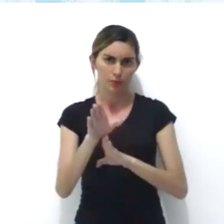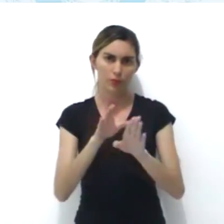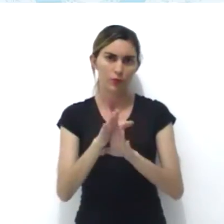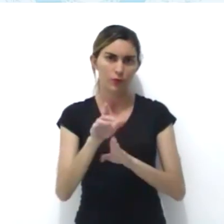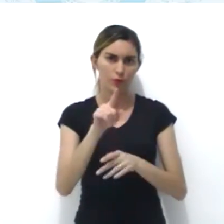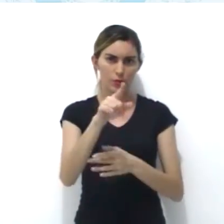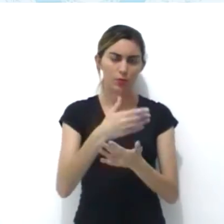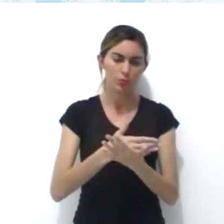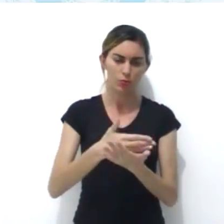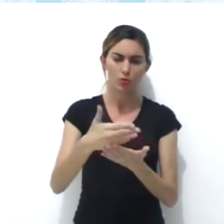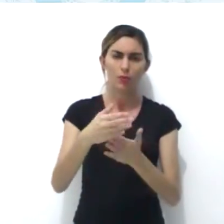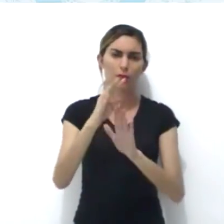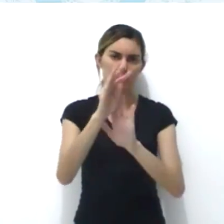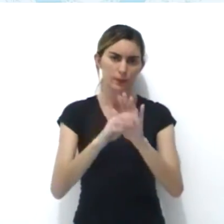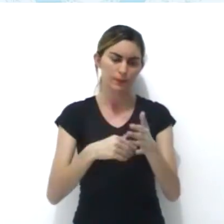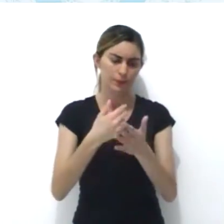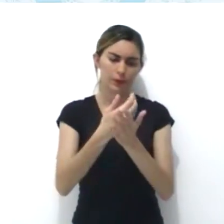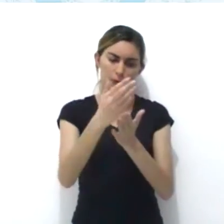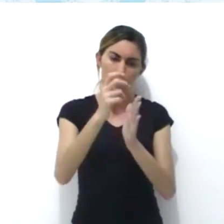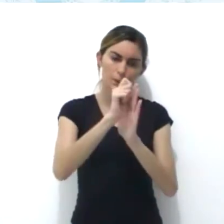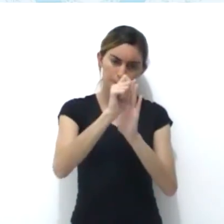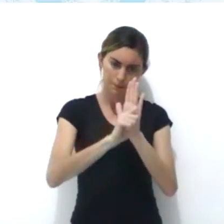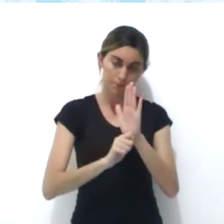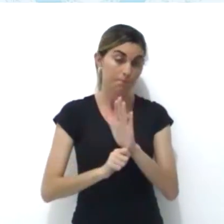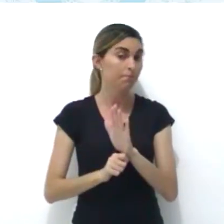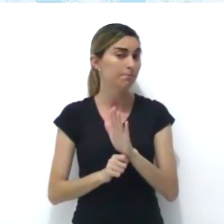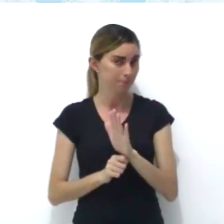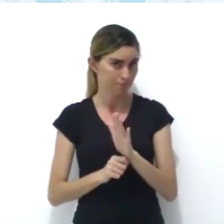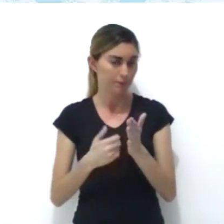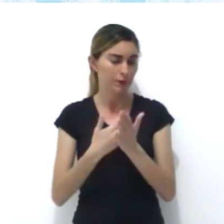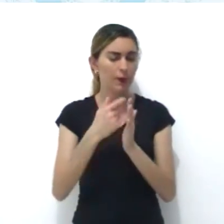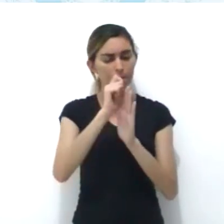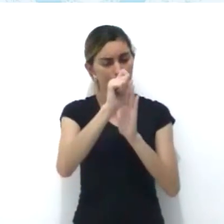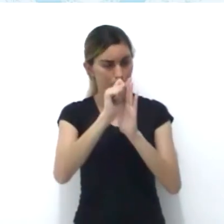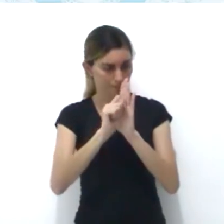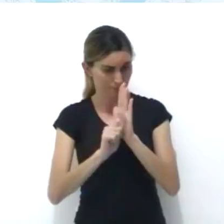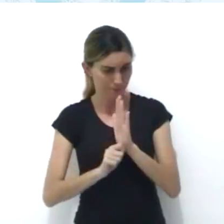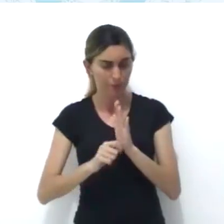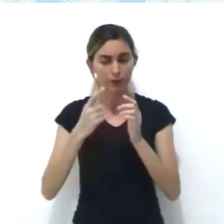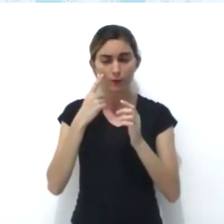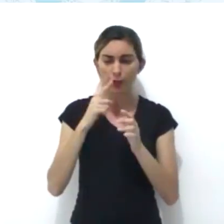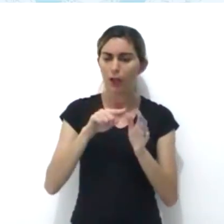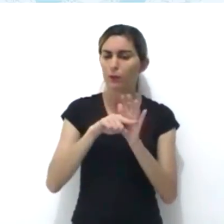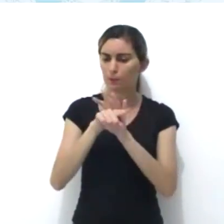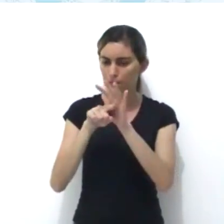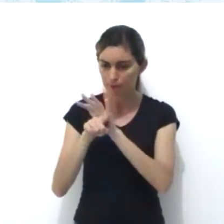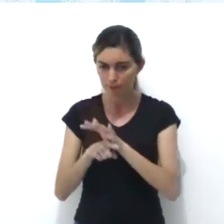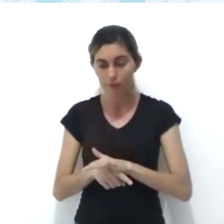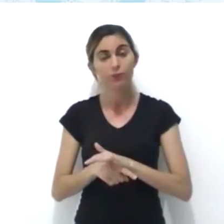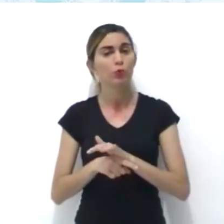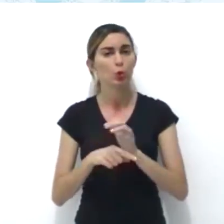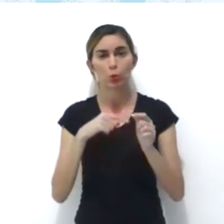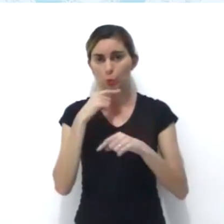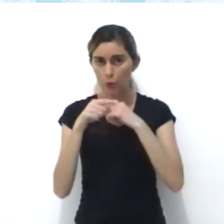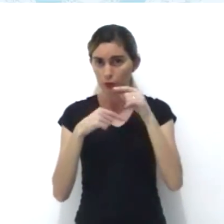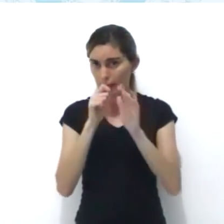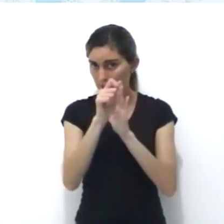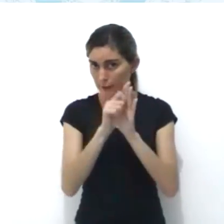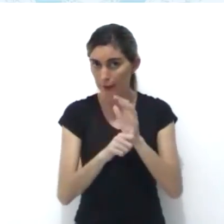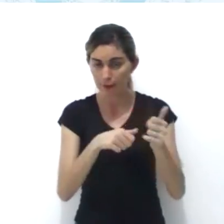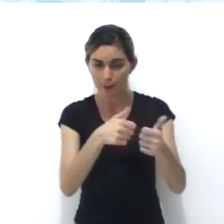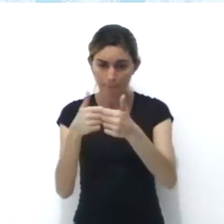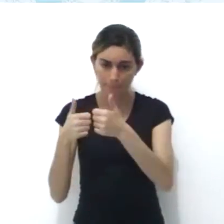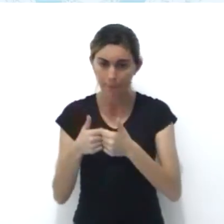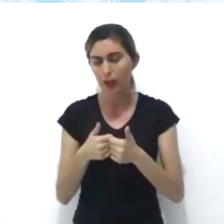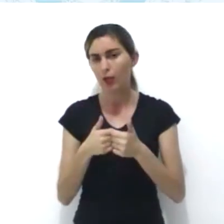Eu aconselho você começar a escrever desde o início lá. Então, a gente vai escrevendo, vai revisitando, não